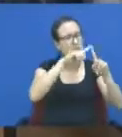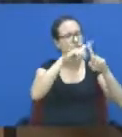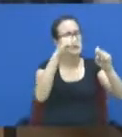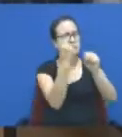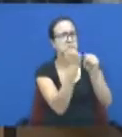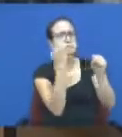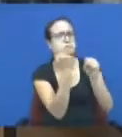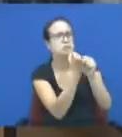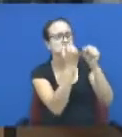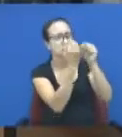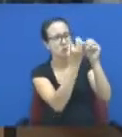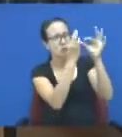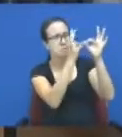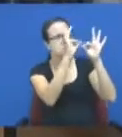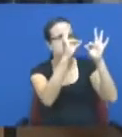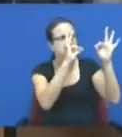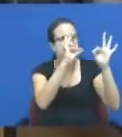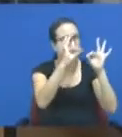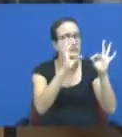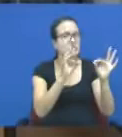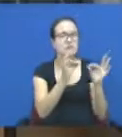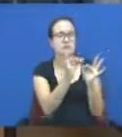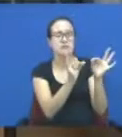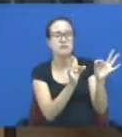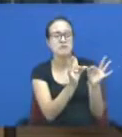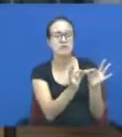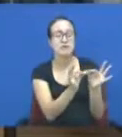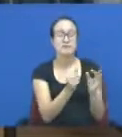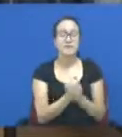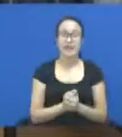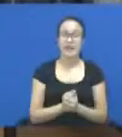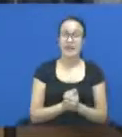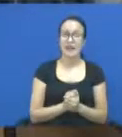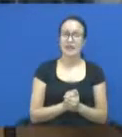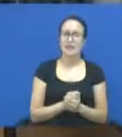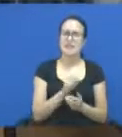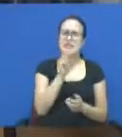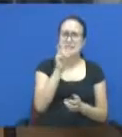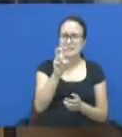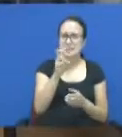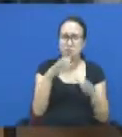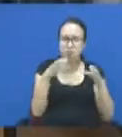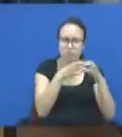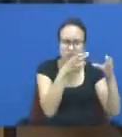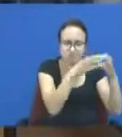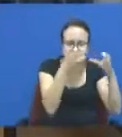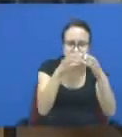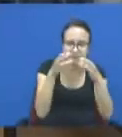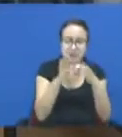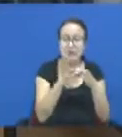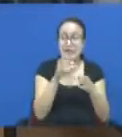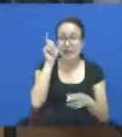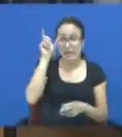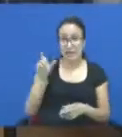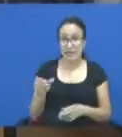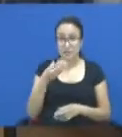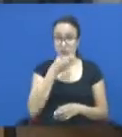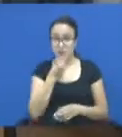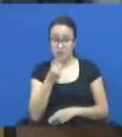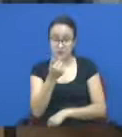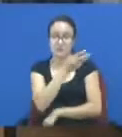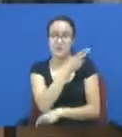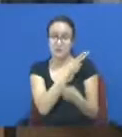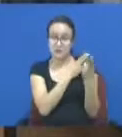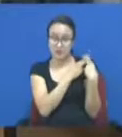construção. Então, num período em que ele construía 5 congregações, esse rapaz que estava responsável